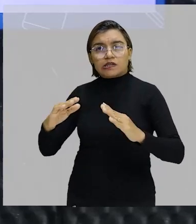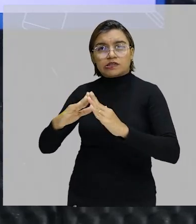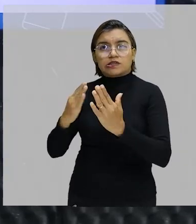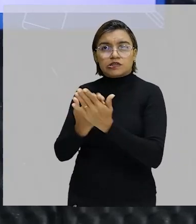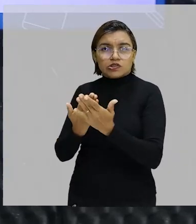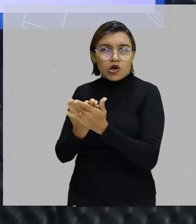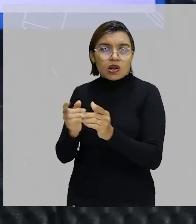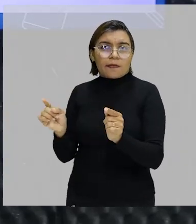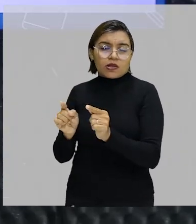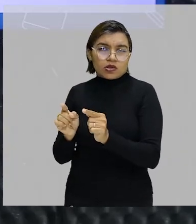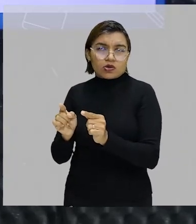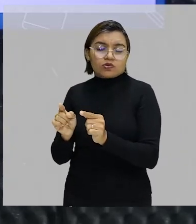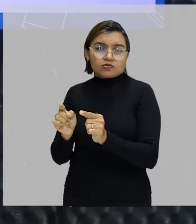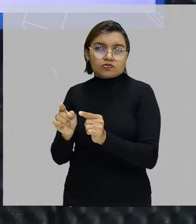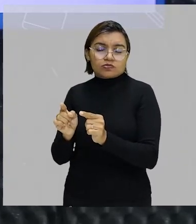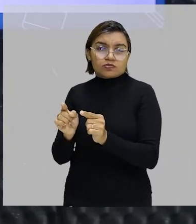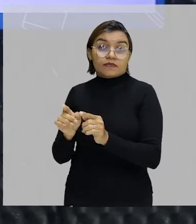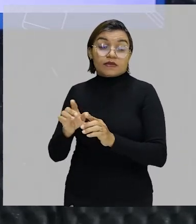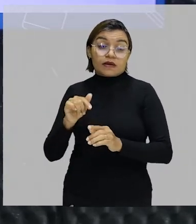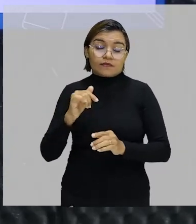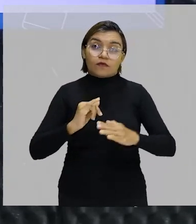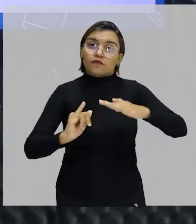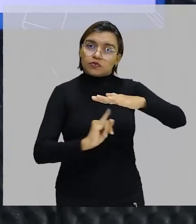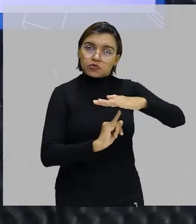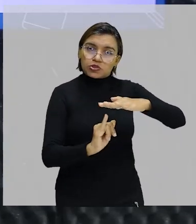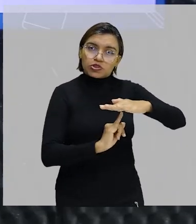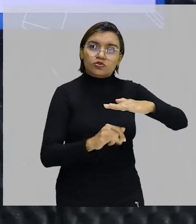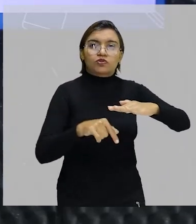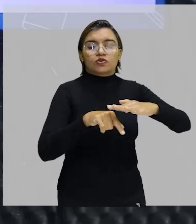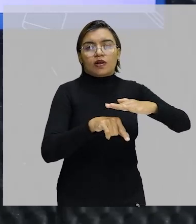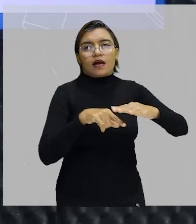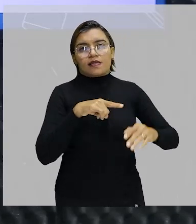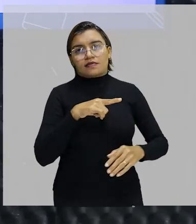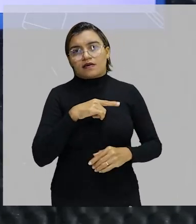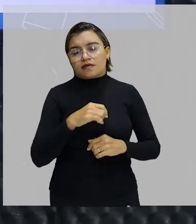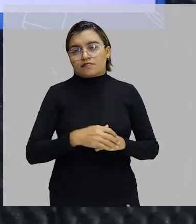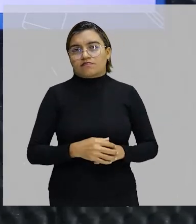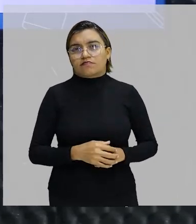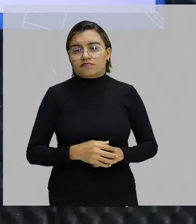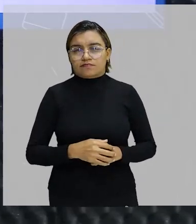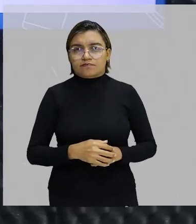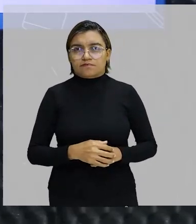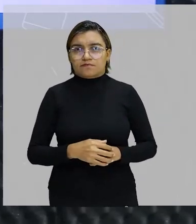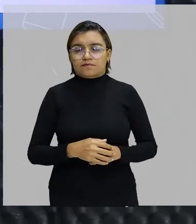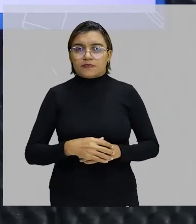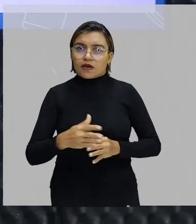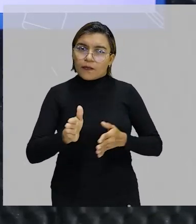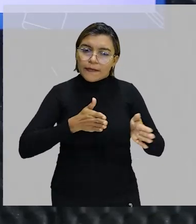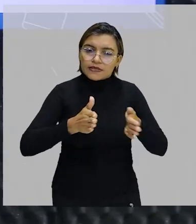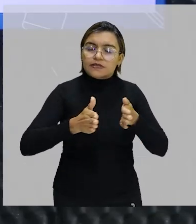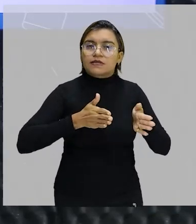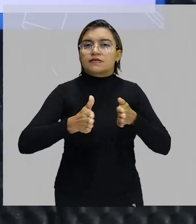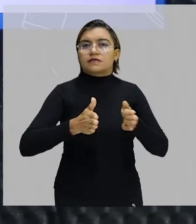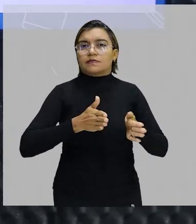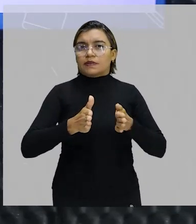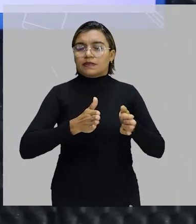entre estudante e gestor, vamos para o instituto, onde você tem a acessibilidade